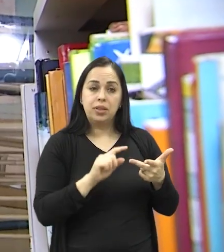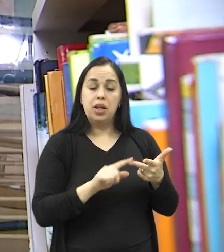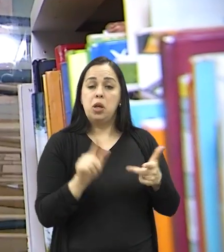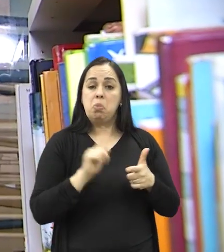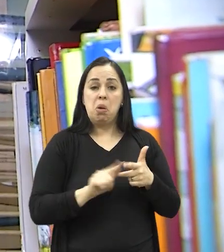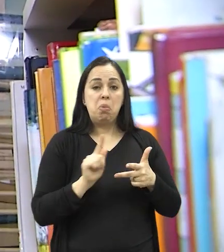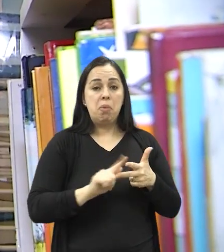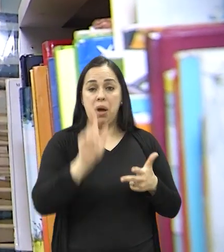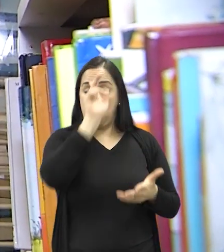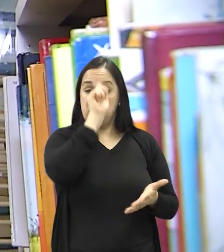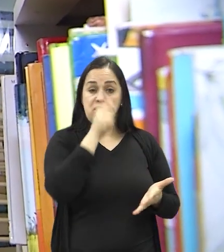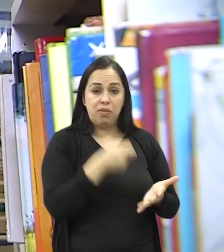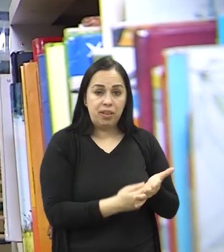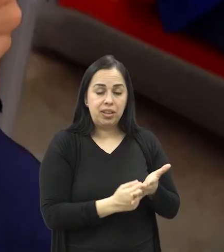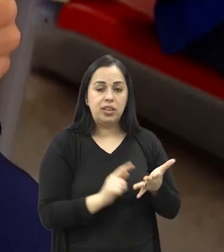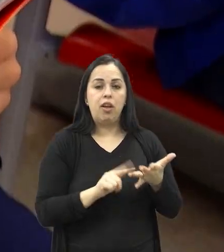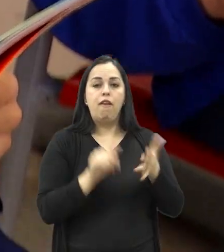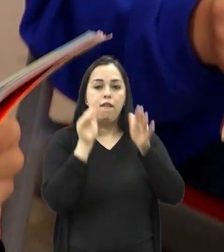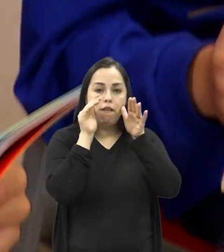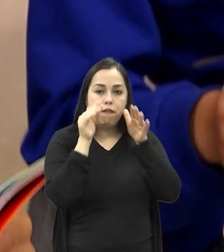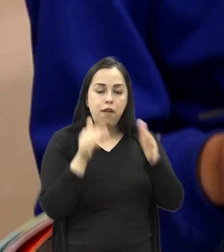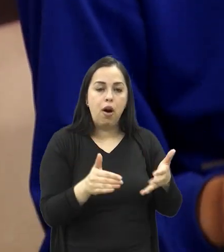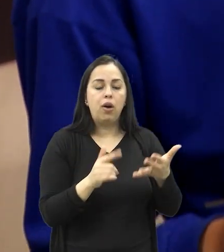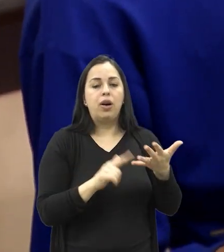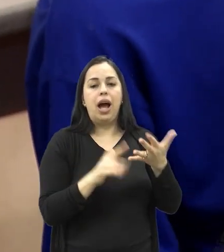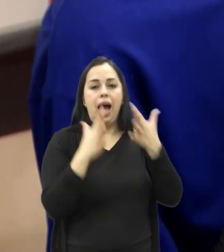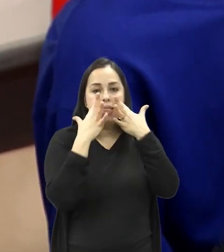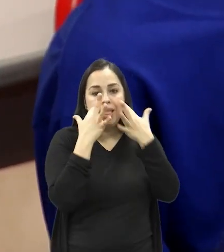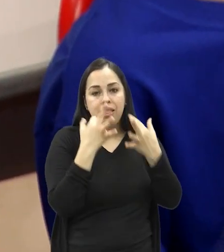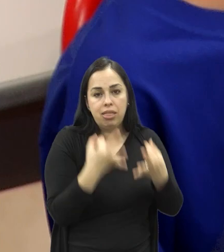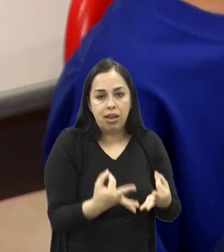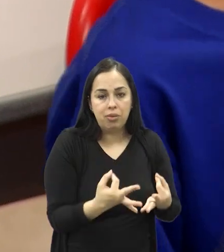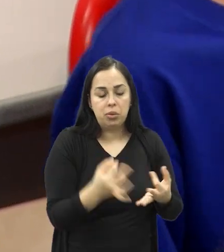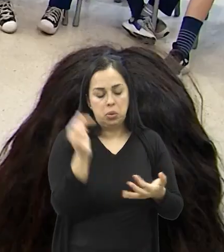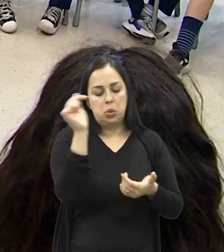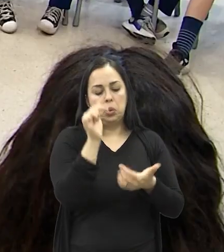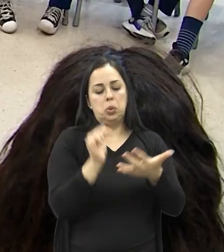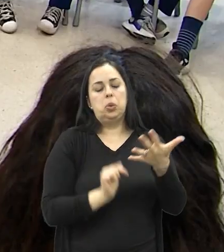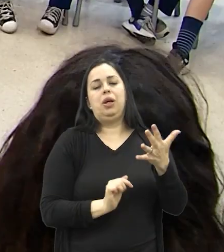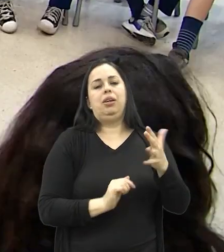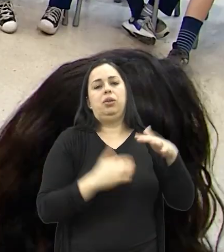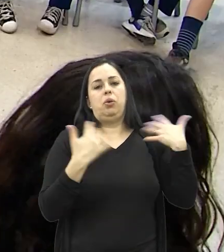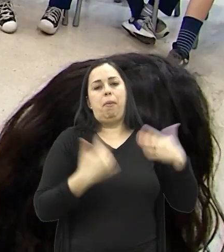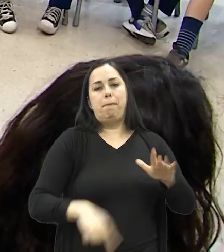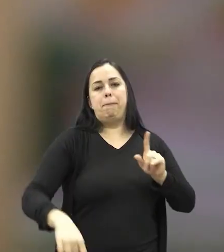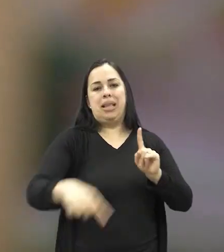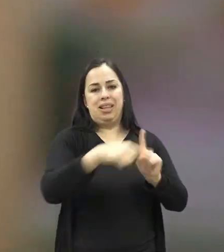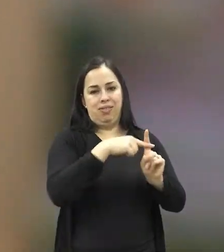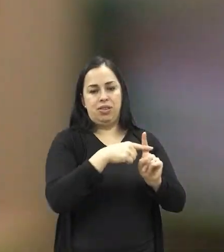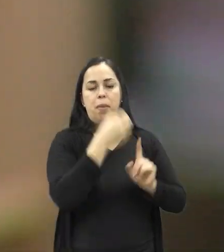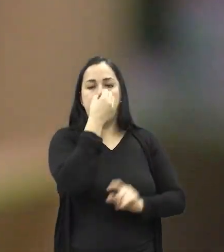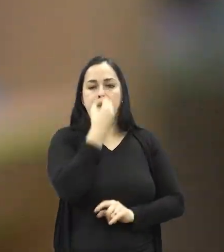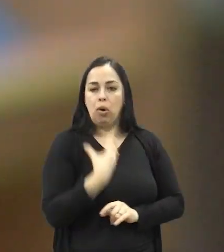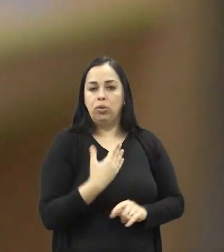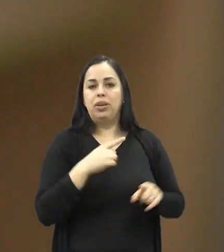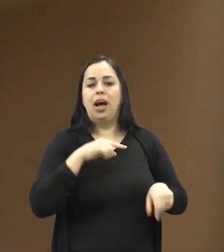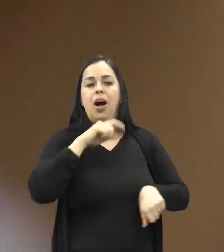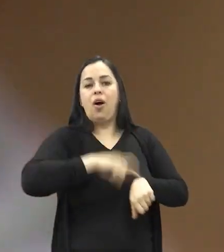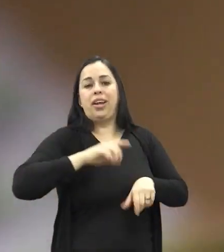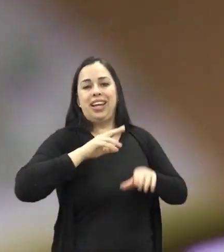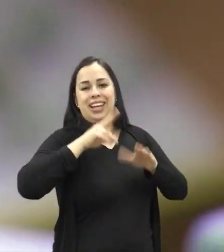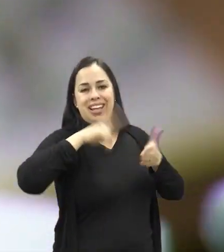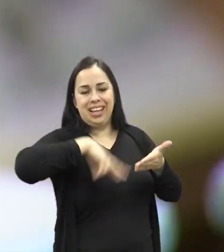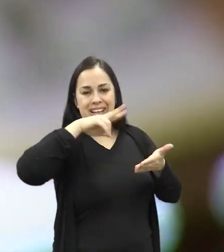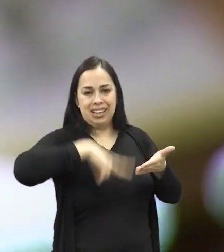aprendizado, resolução de problemas, concentração, atenção. São diversas áreas cerebrais que são ativadas no momento da